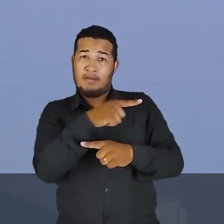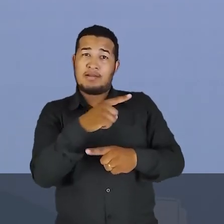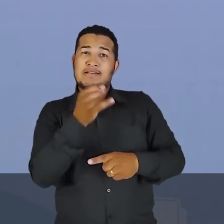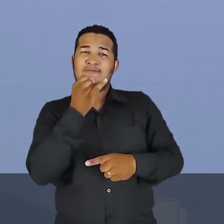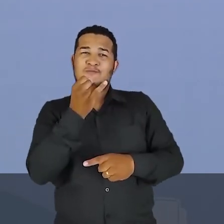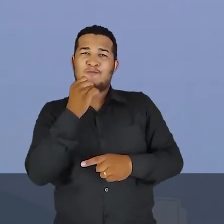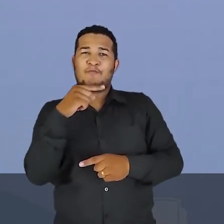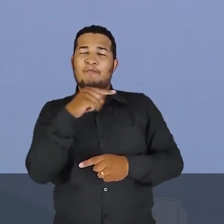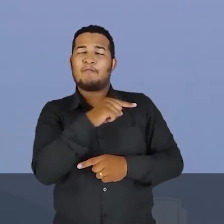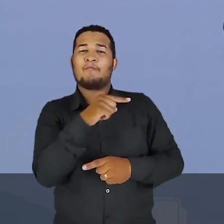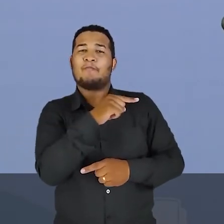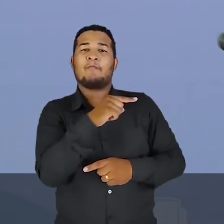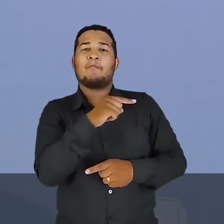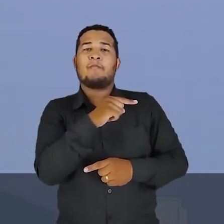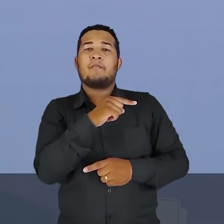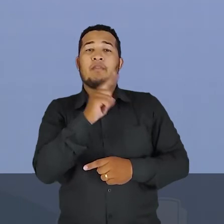são